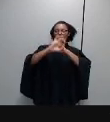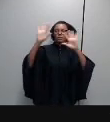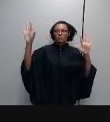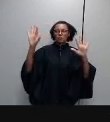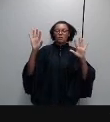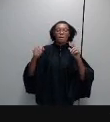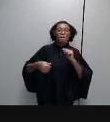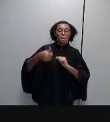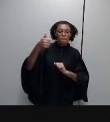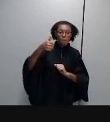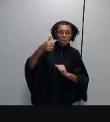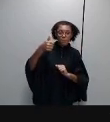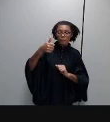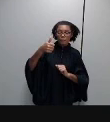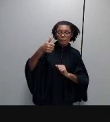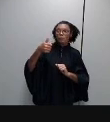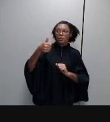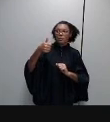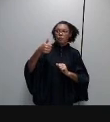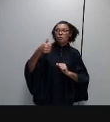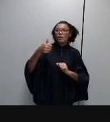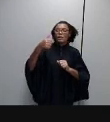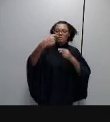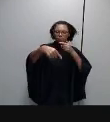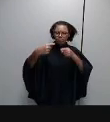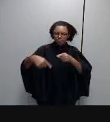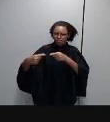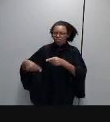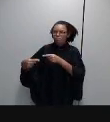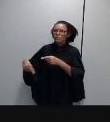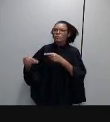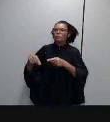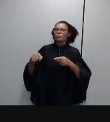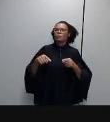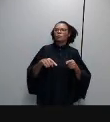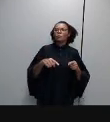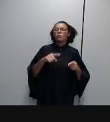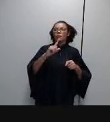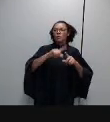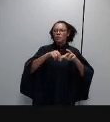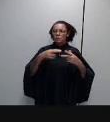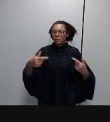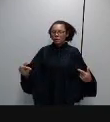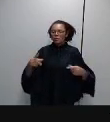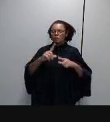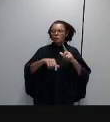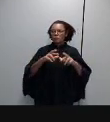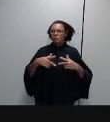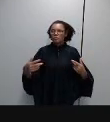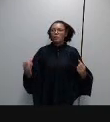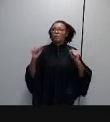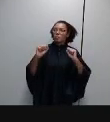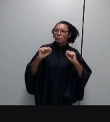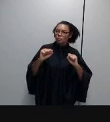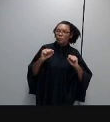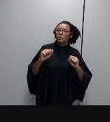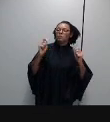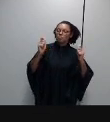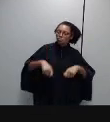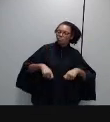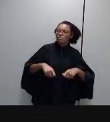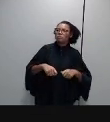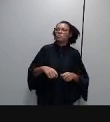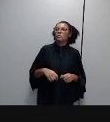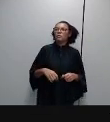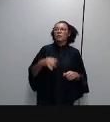a questão da da o som da água o bem brasileiro a questão da possibilidade de da Fazenda Nacional